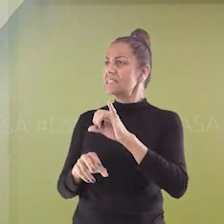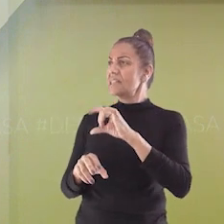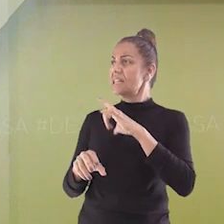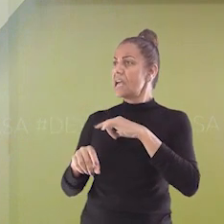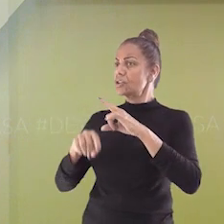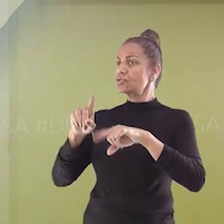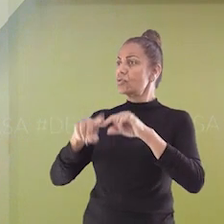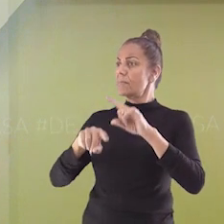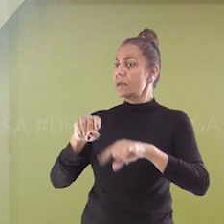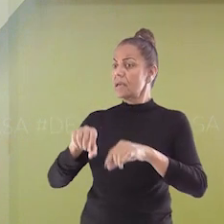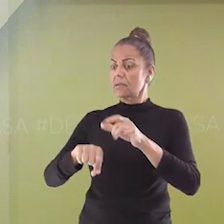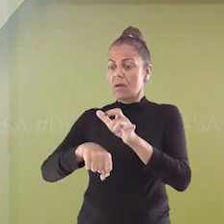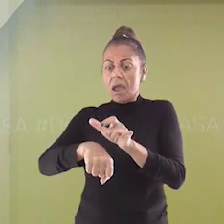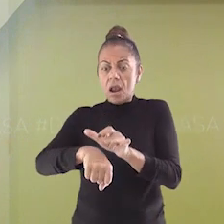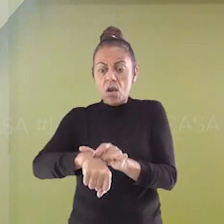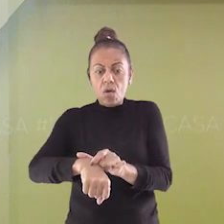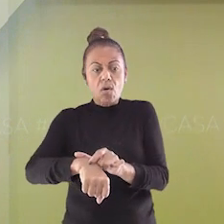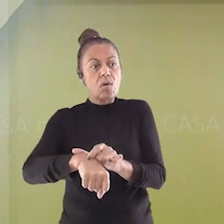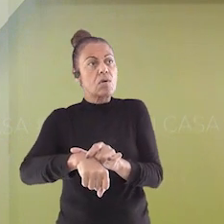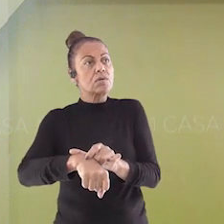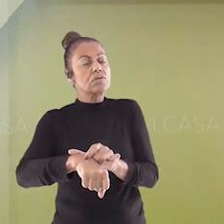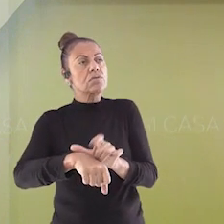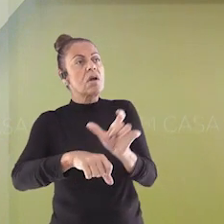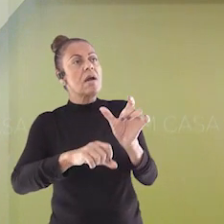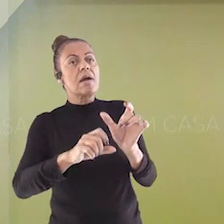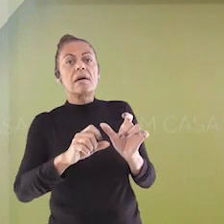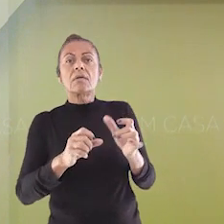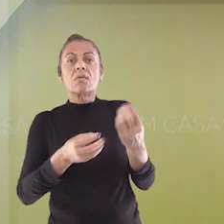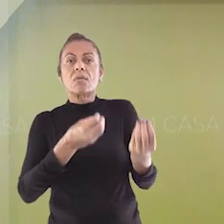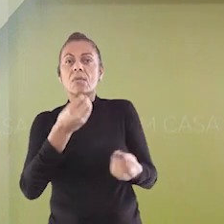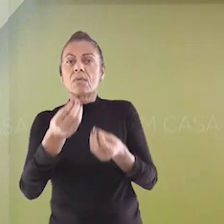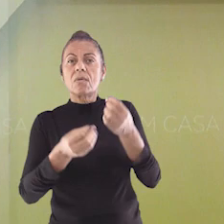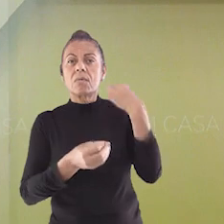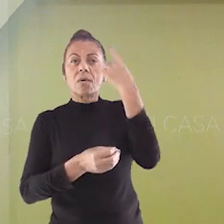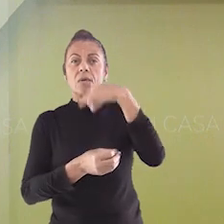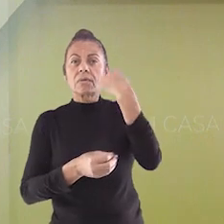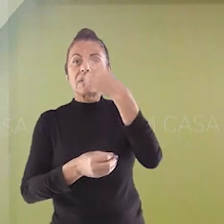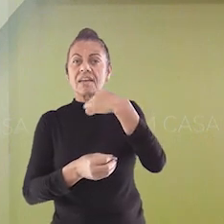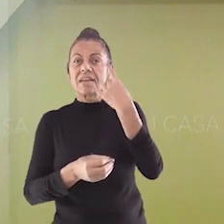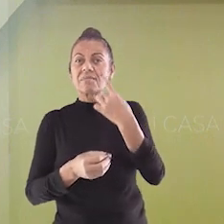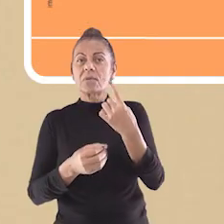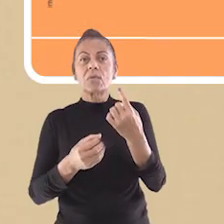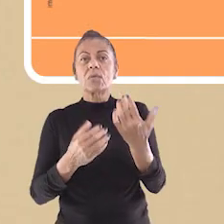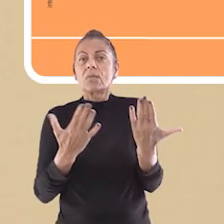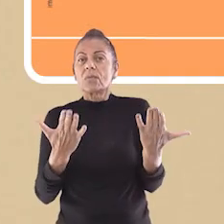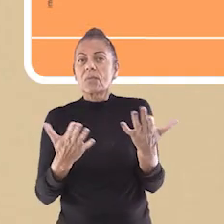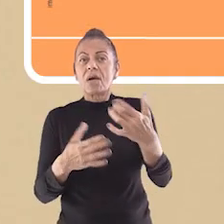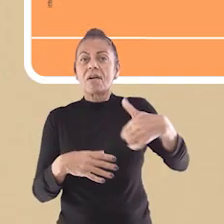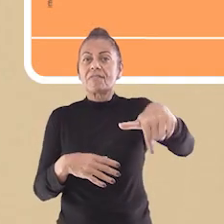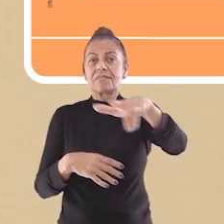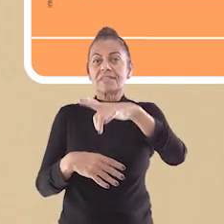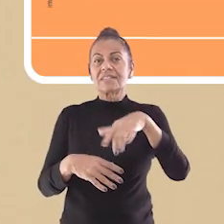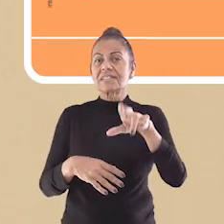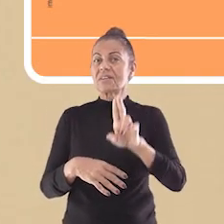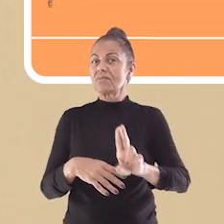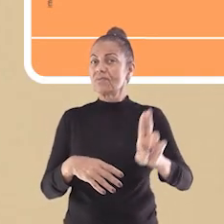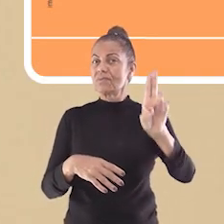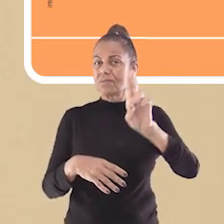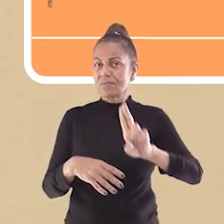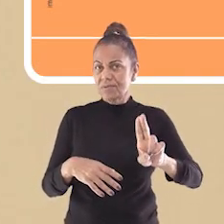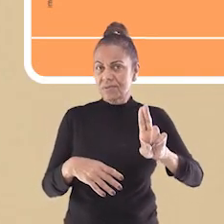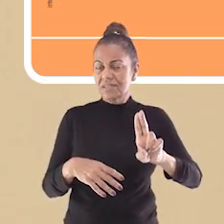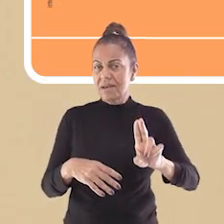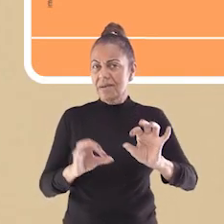Qual deles você usa para medir o tempo e organizar suas atividades diárias? Como se levantar